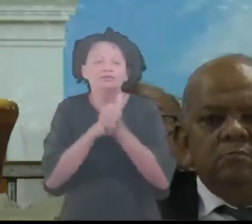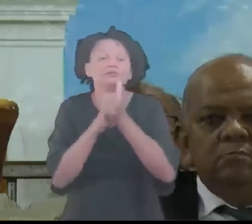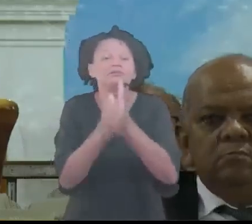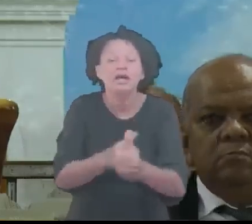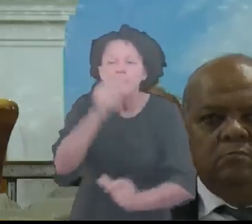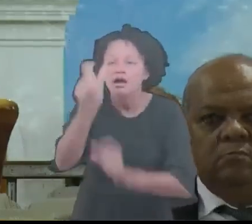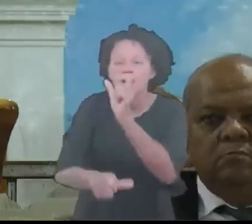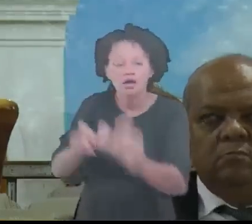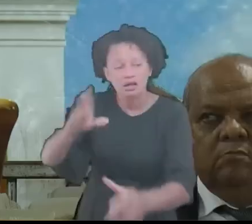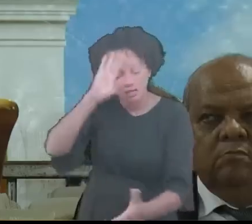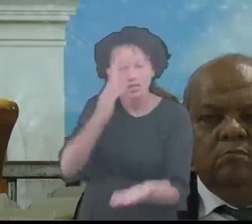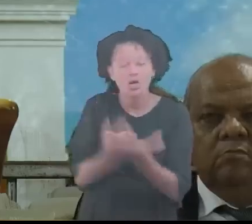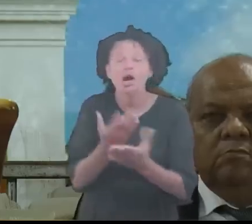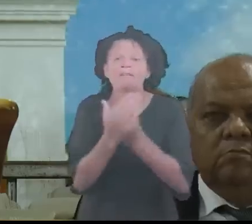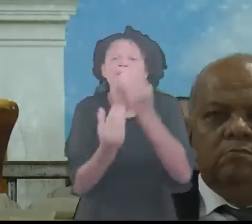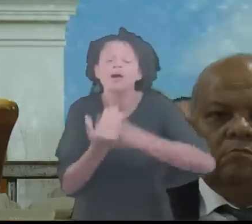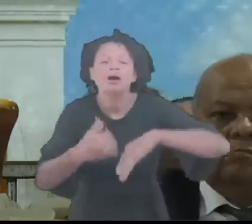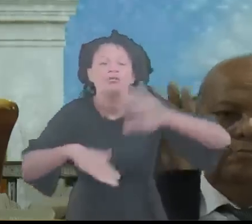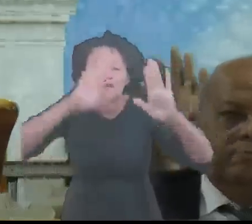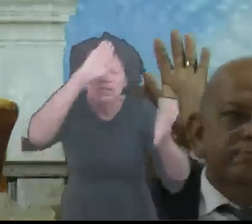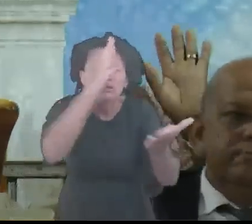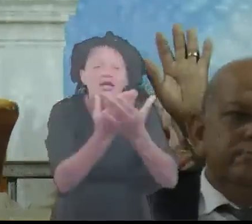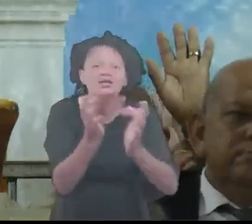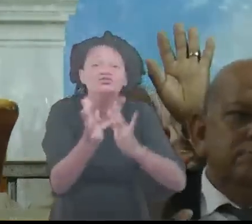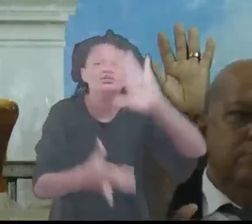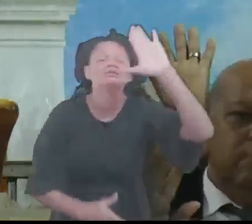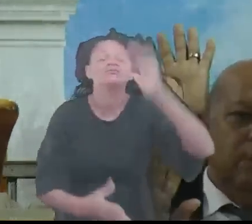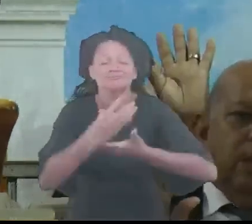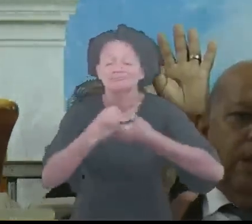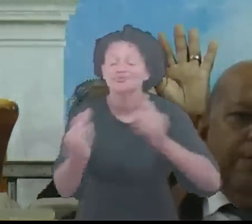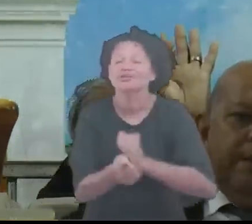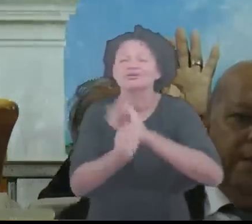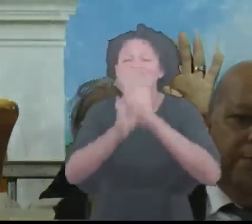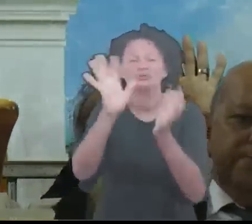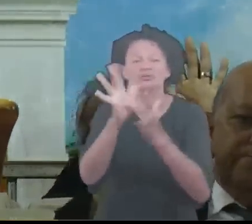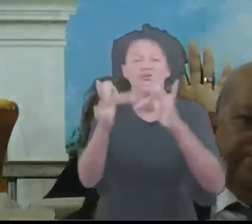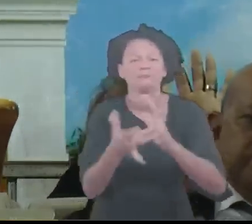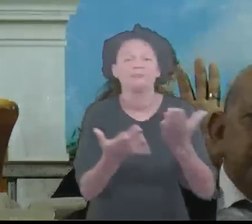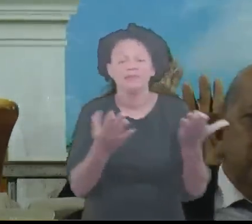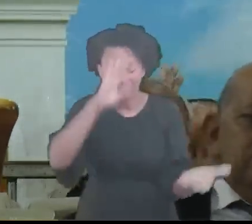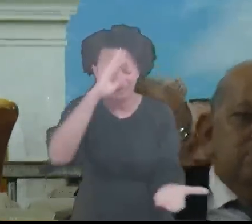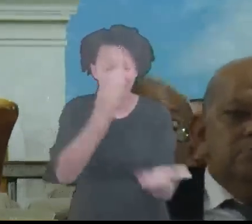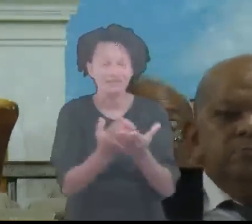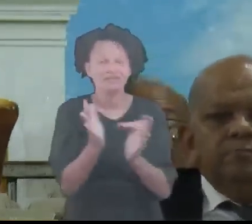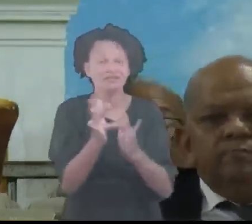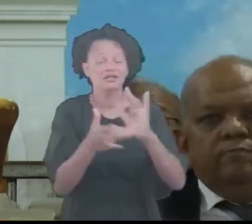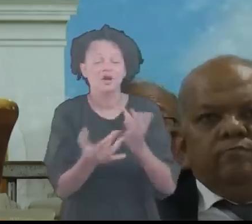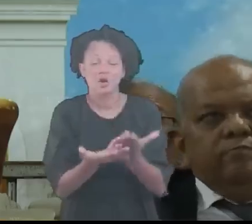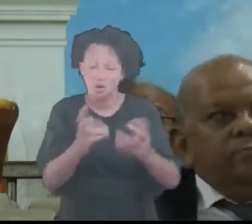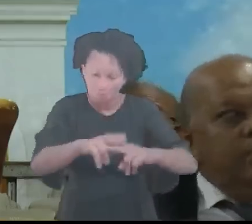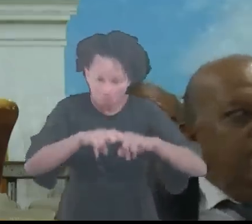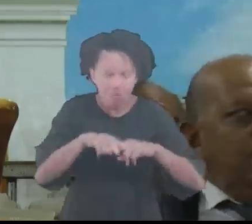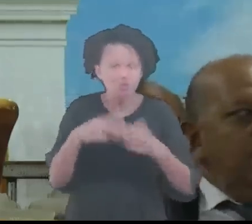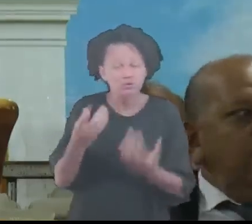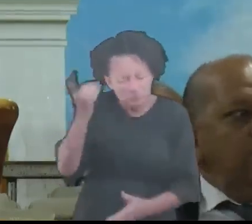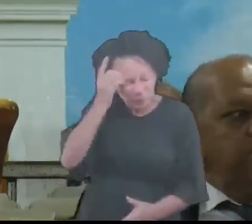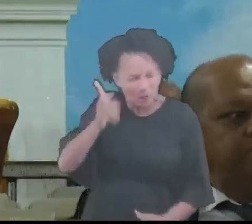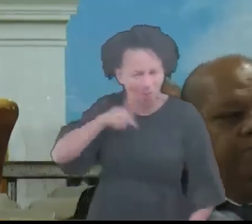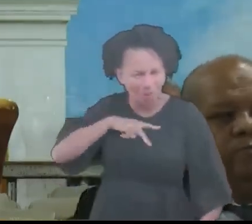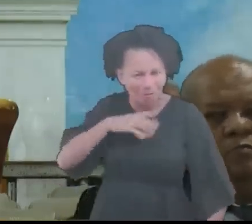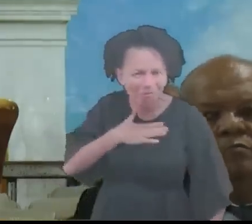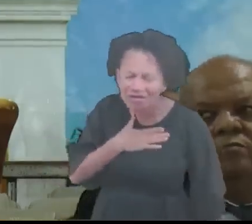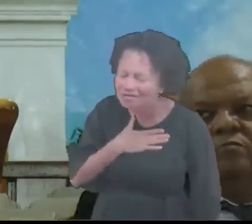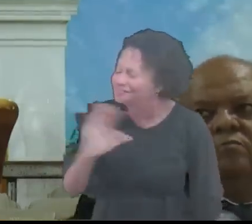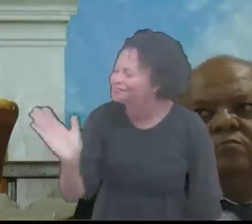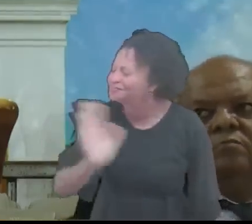Aos que creem. Eu quero ver a mão de quem creu em Jesus. Dê um glória para Deus quem crê em Jesus. pois esse dom não é só para mim.